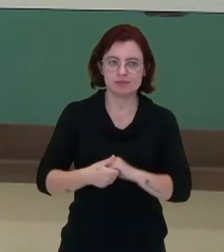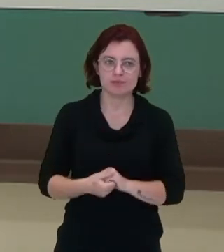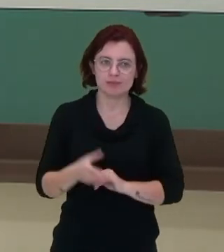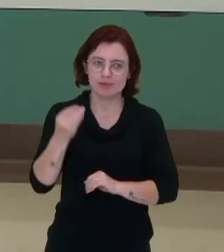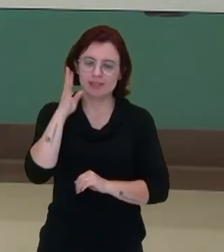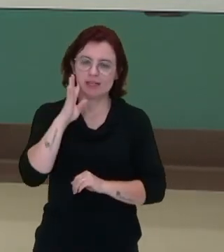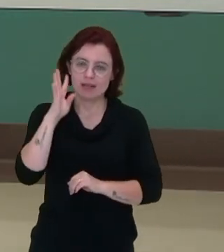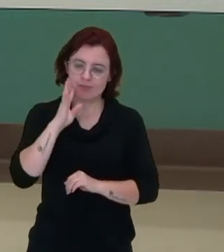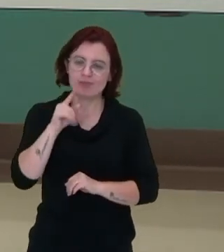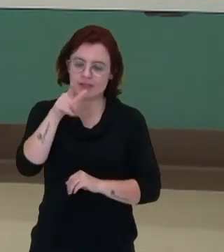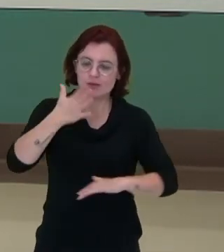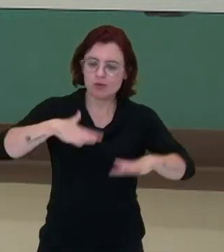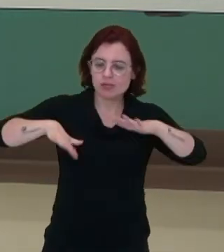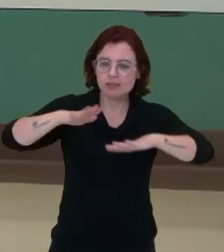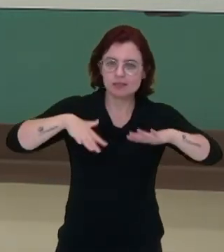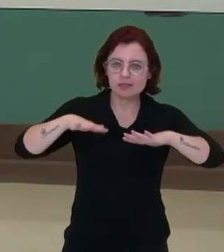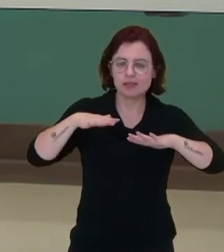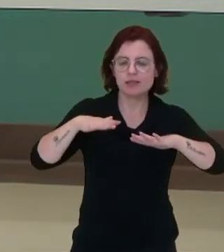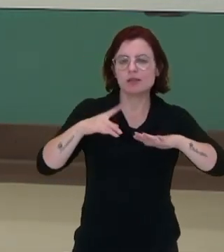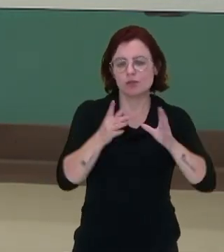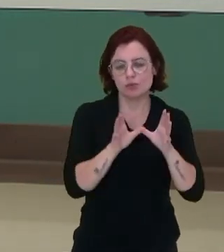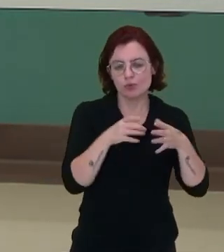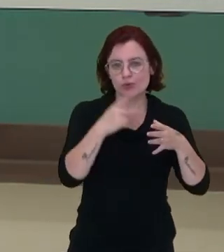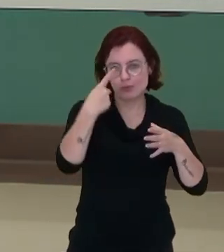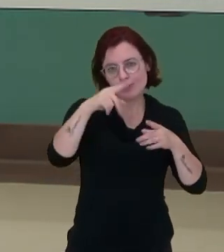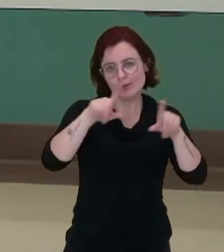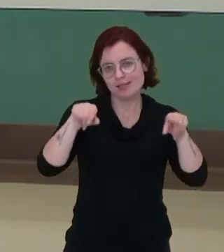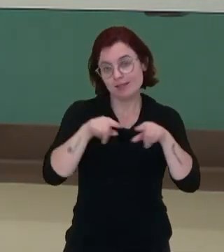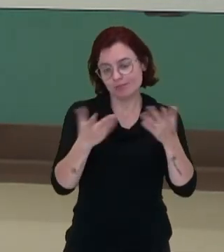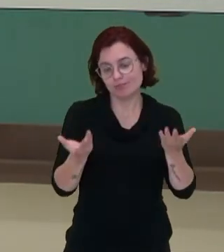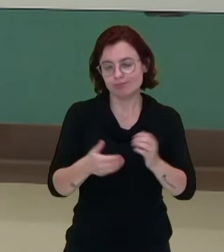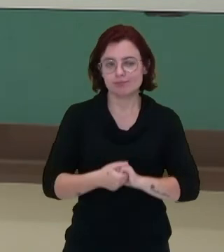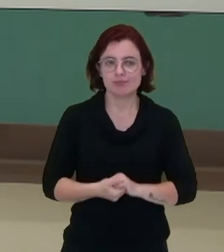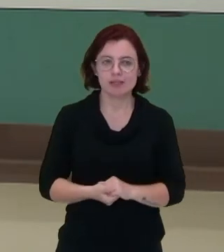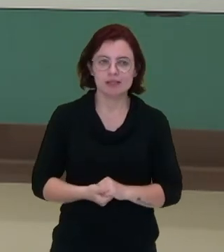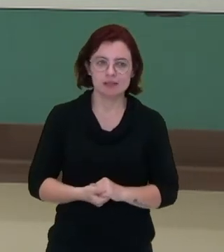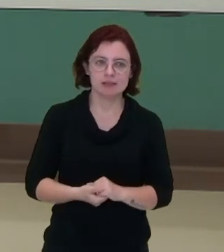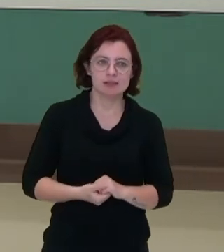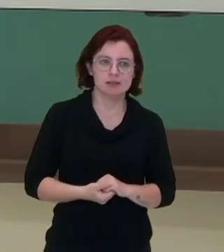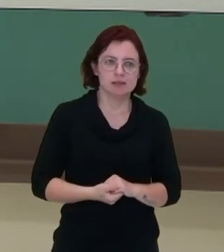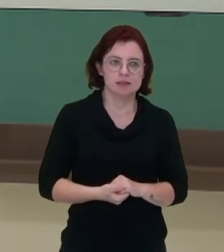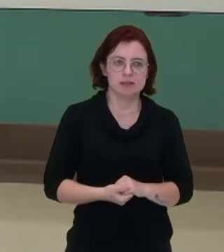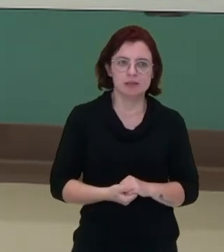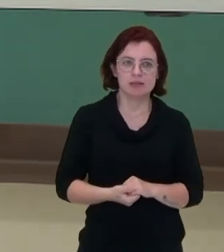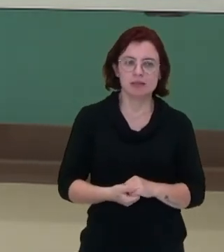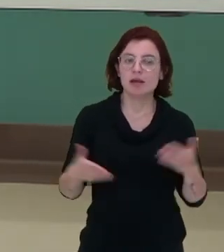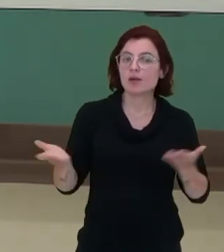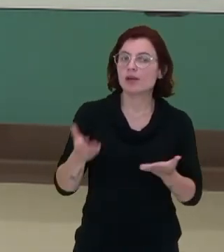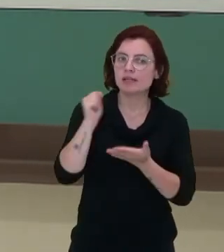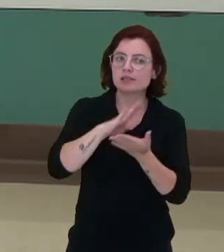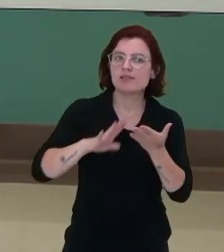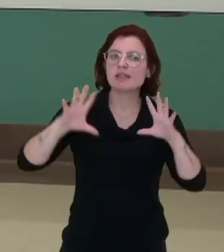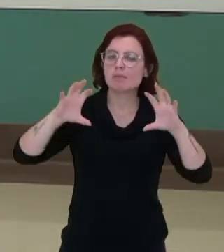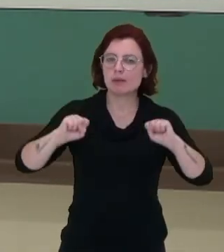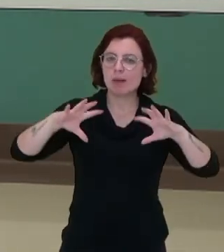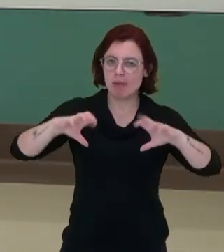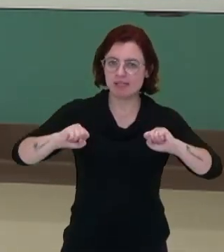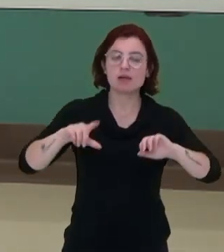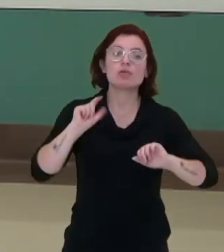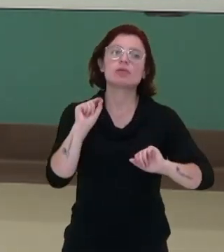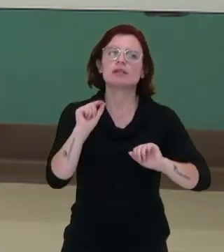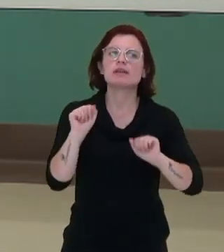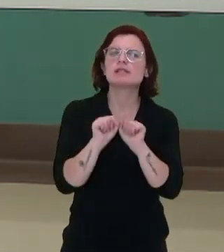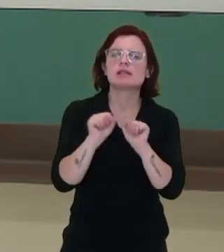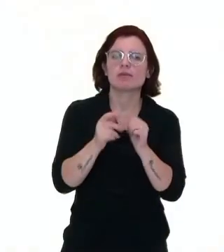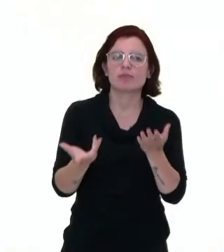você vai conseguir organizar aí um torneio só da sua turma, tá bom? Atividade mão na massa agora. Vamos treinar